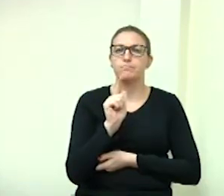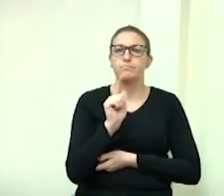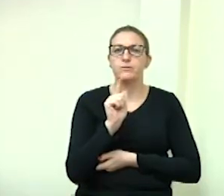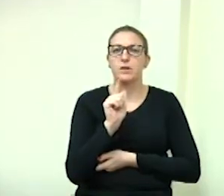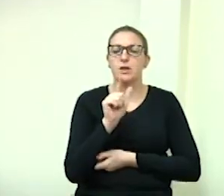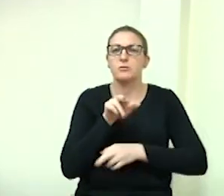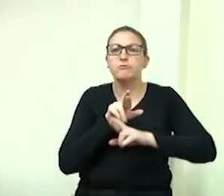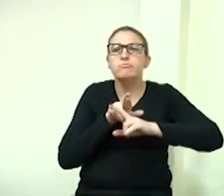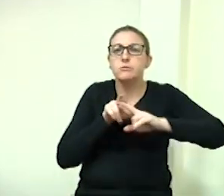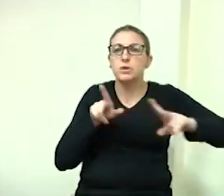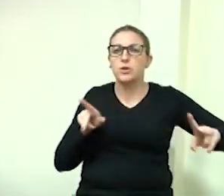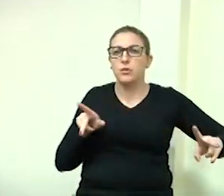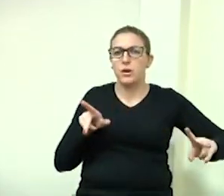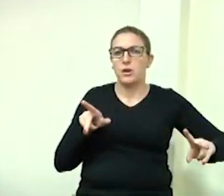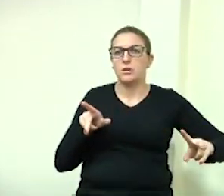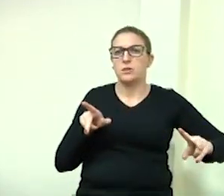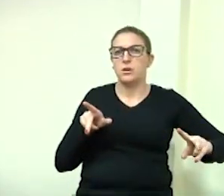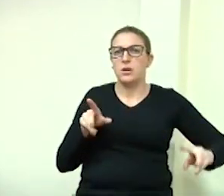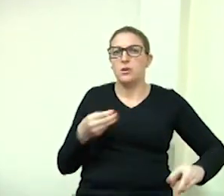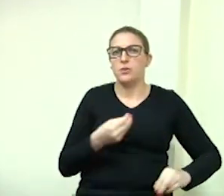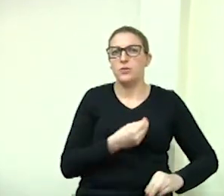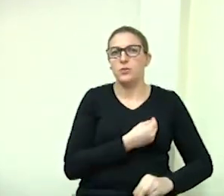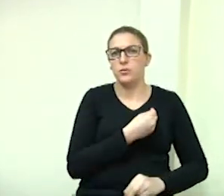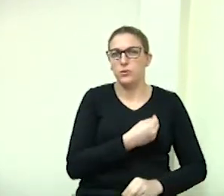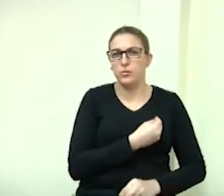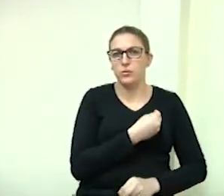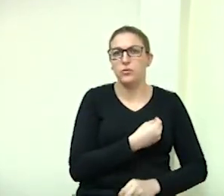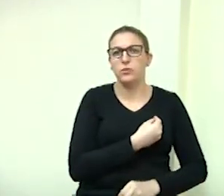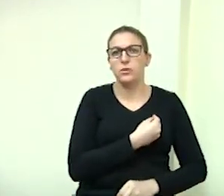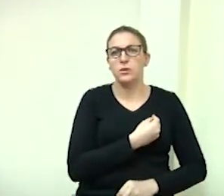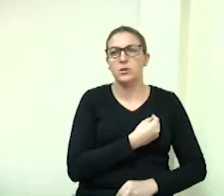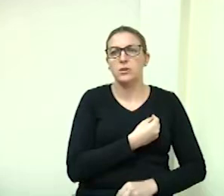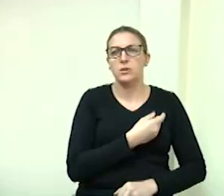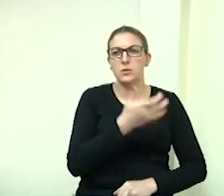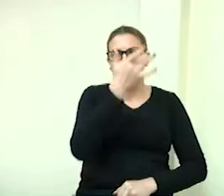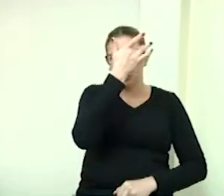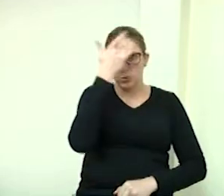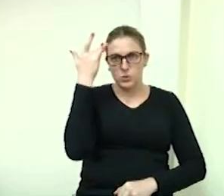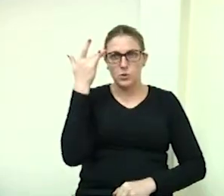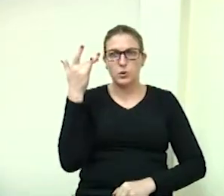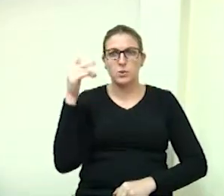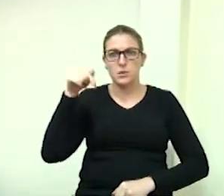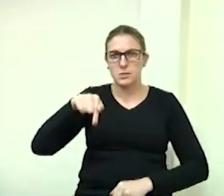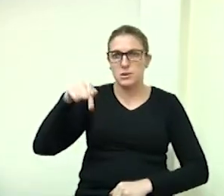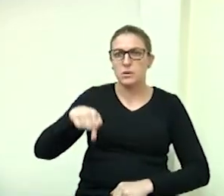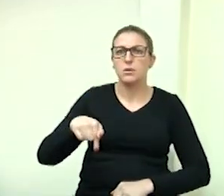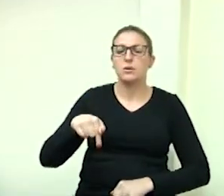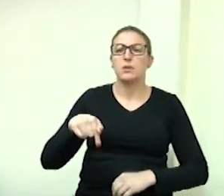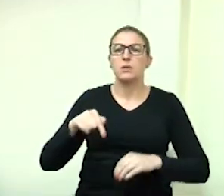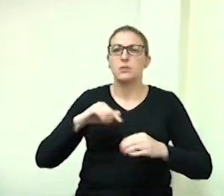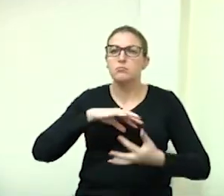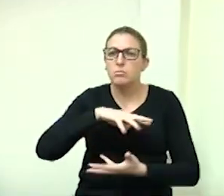né a vida das pessoas dos que ficam das que partem e eu vi que